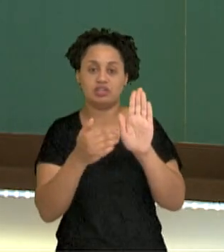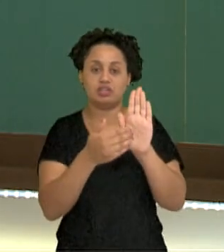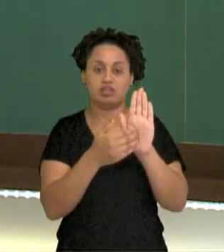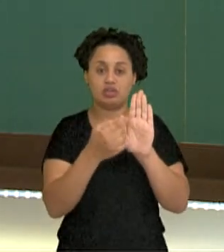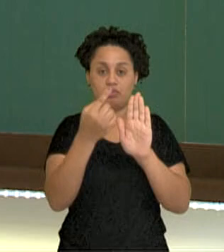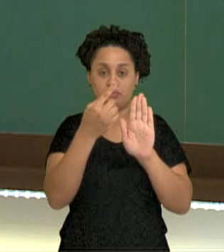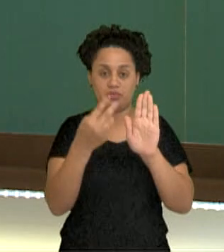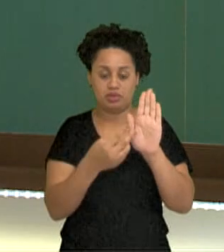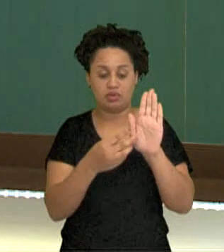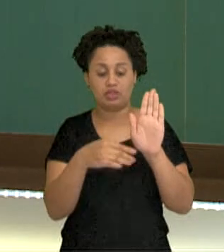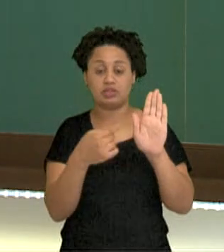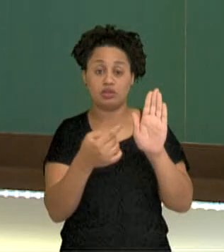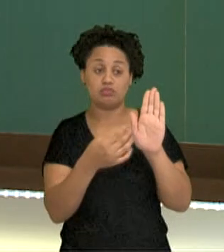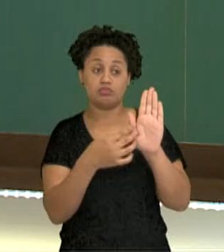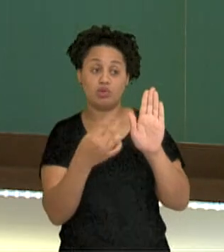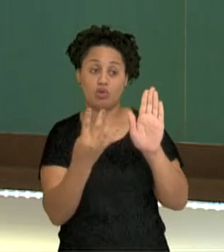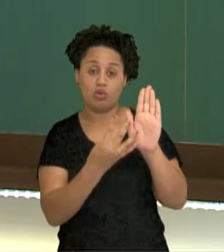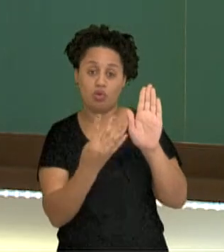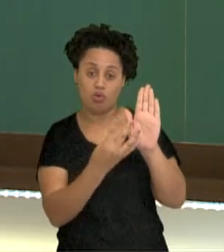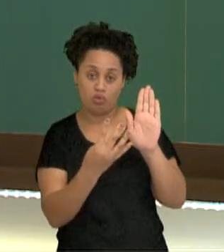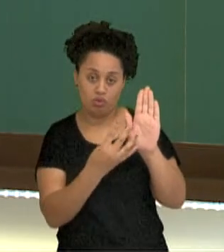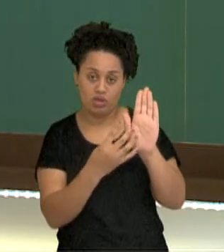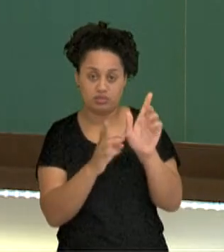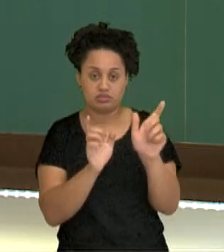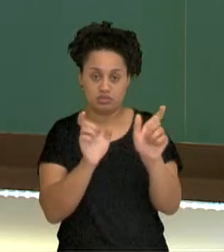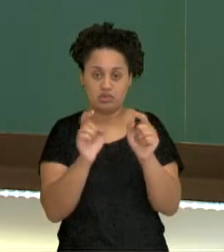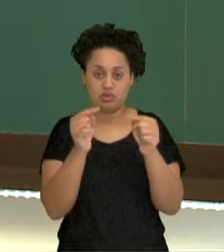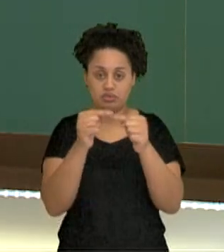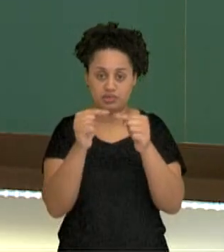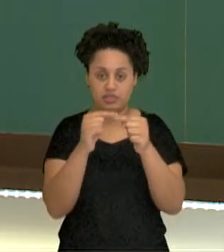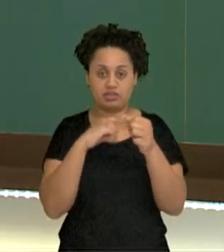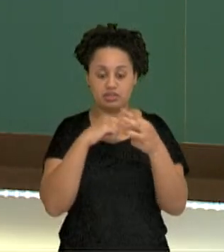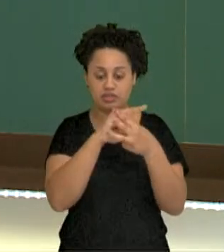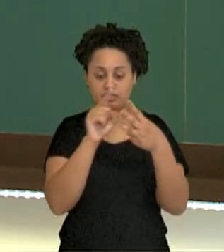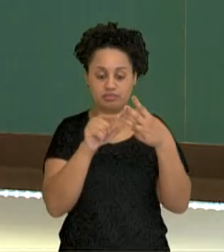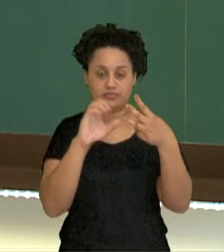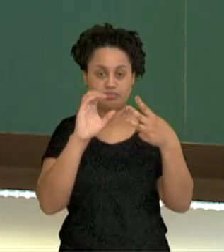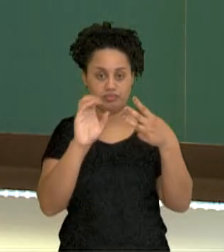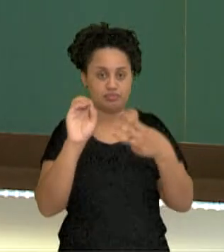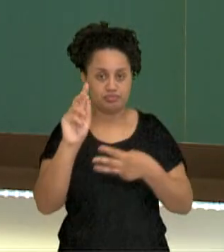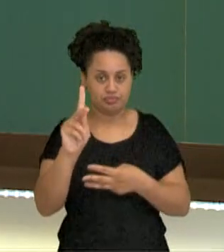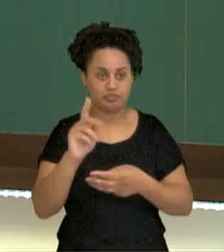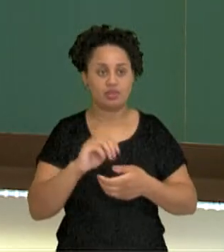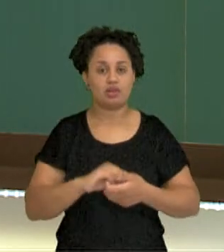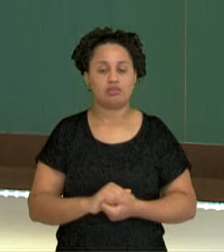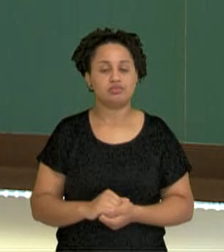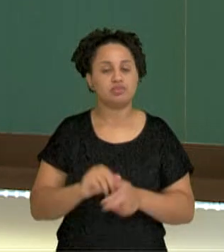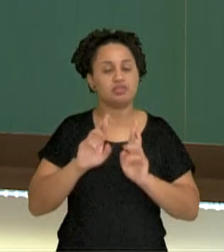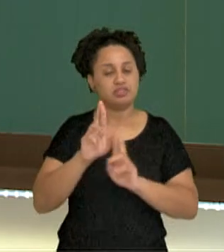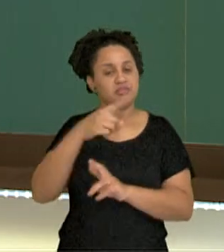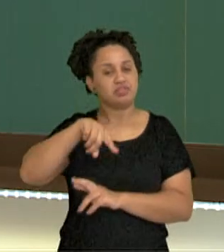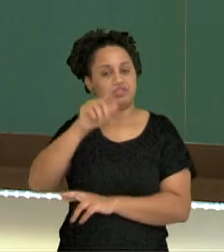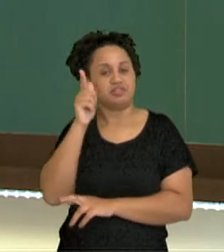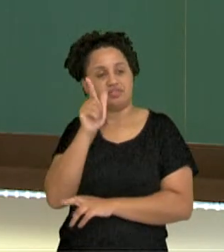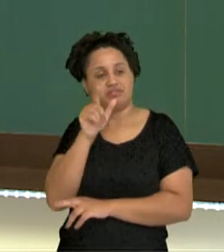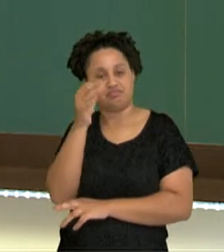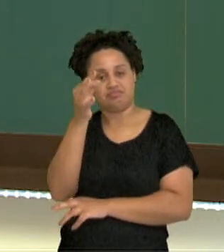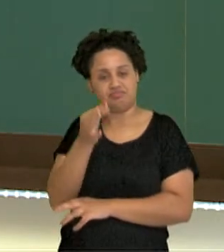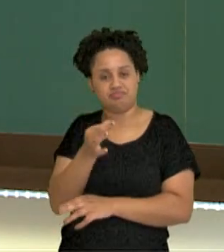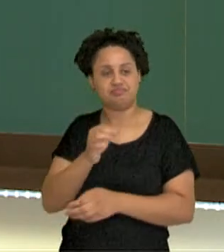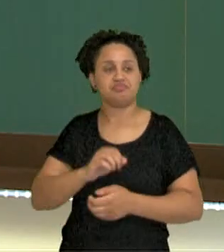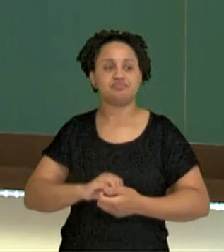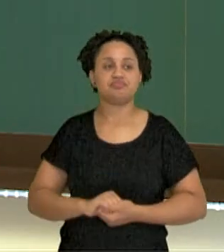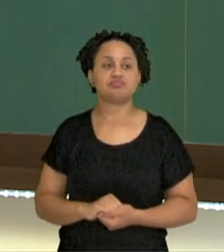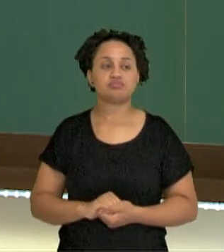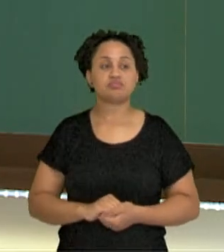e quarto. Então isso só acontece no quarto quadrante, ok? Então espero que vocês tenham acertado aí.